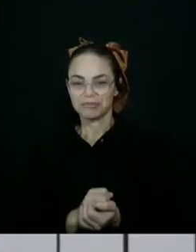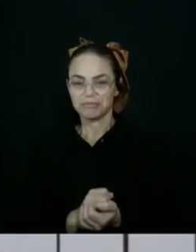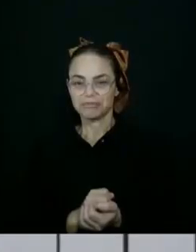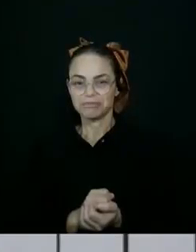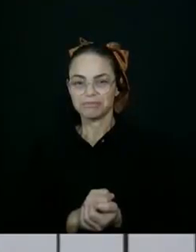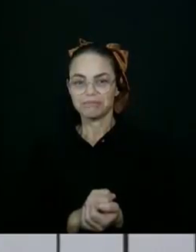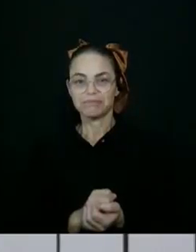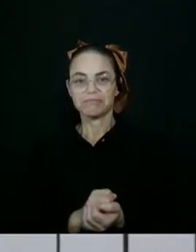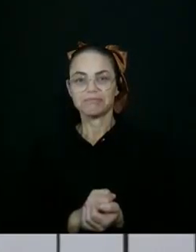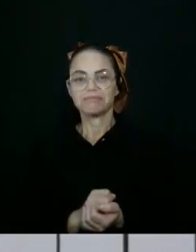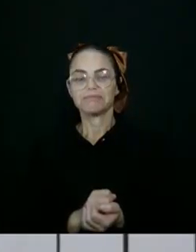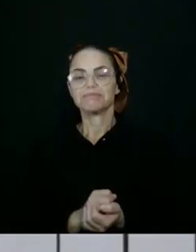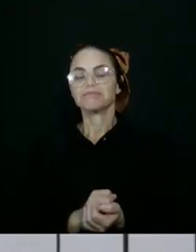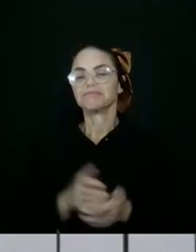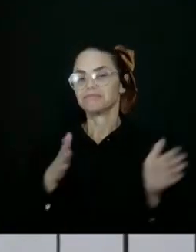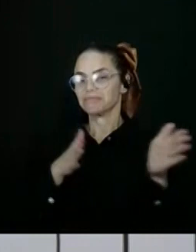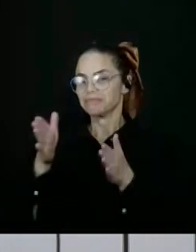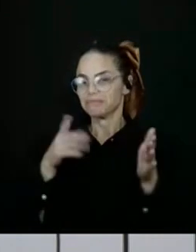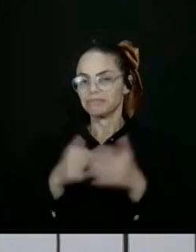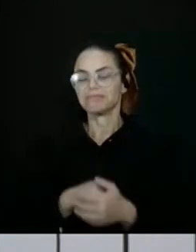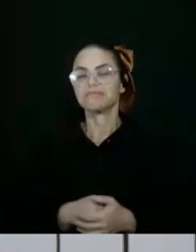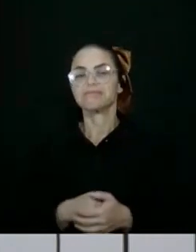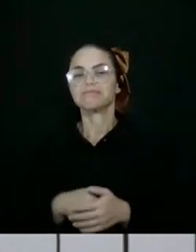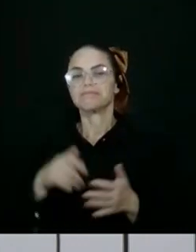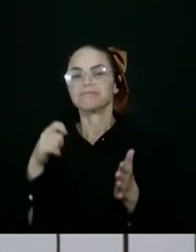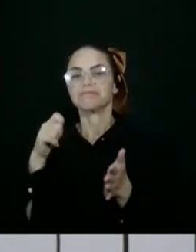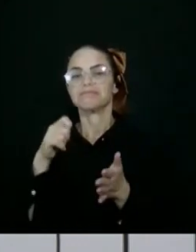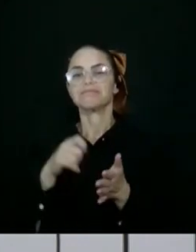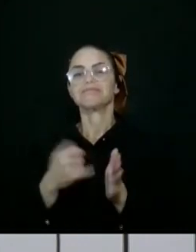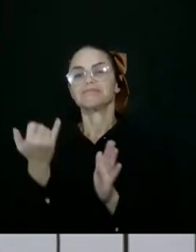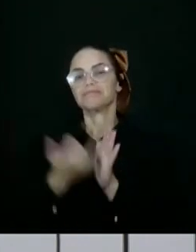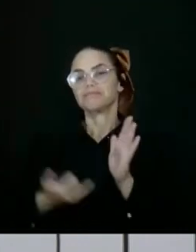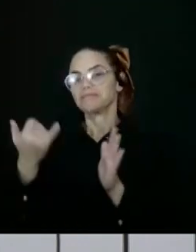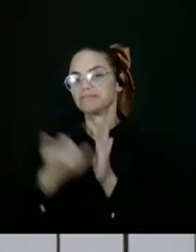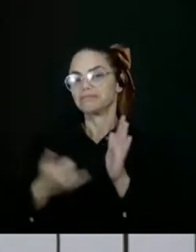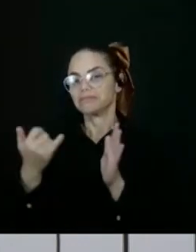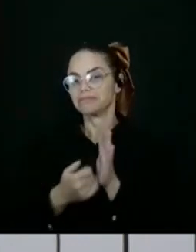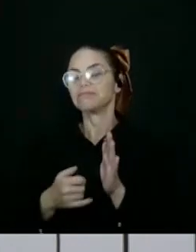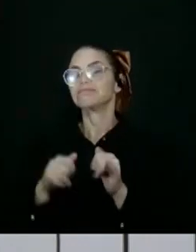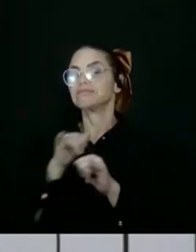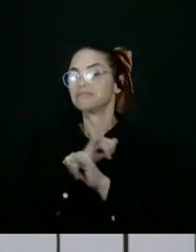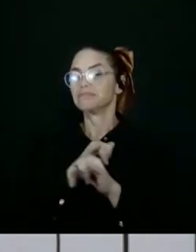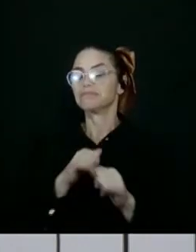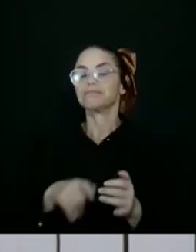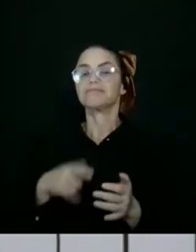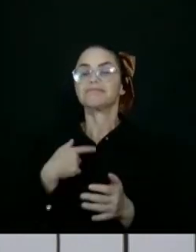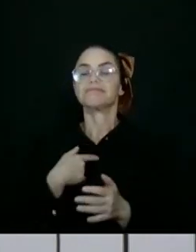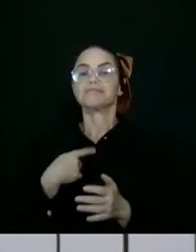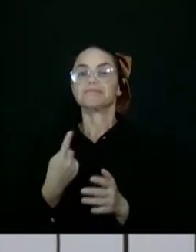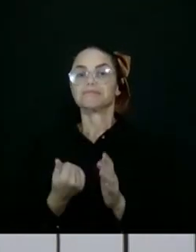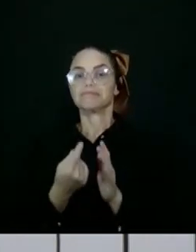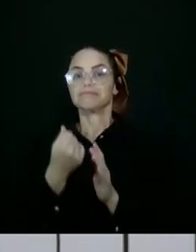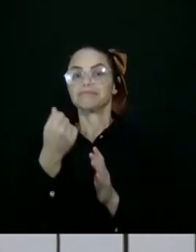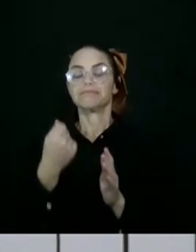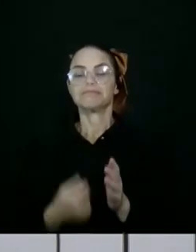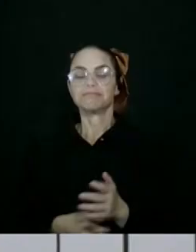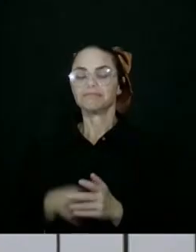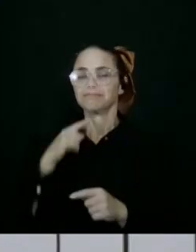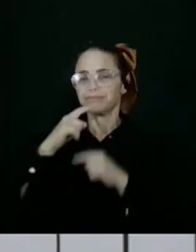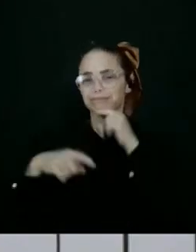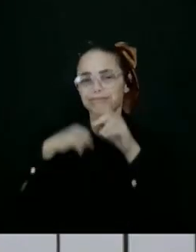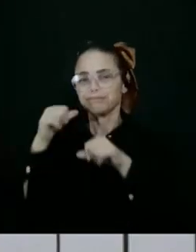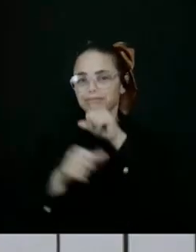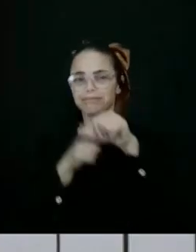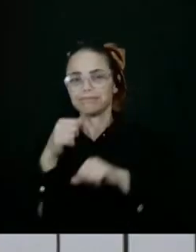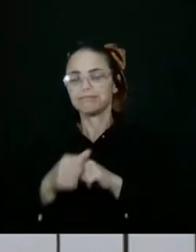E o prazo para a declaração do imposto de renda está chegando, hein? Com ele surgem várias dúvidas sobre as mudanças na